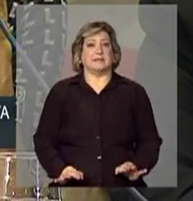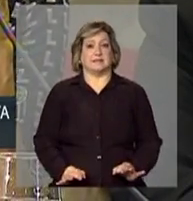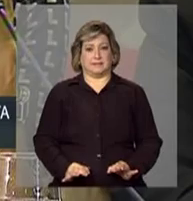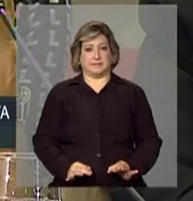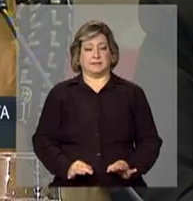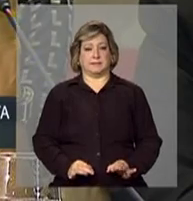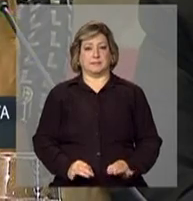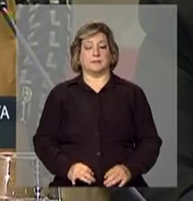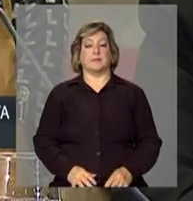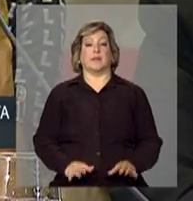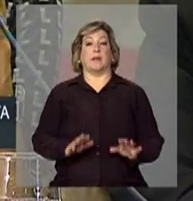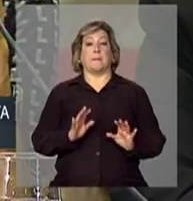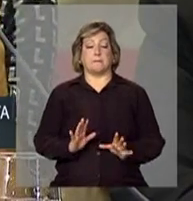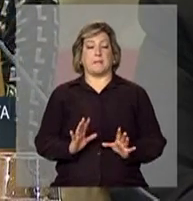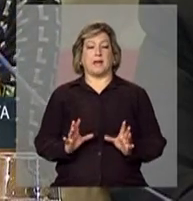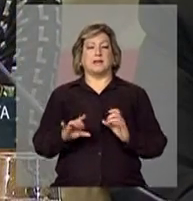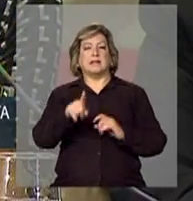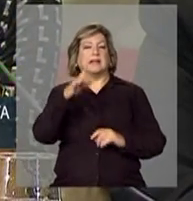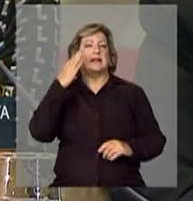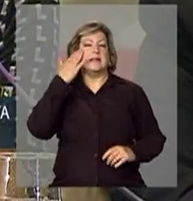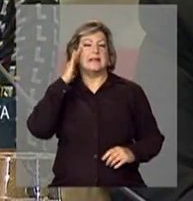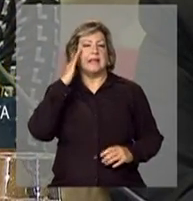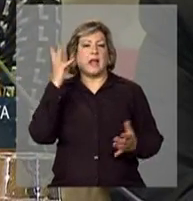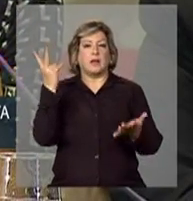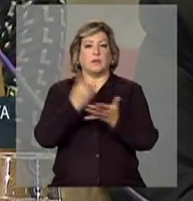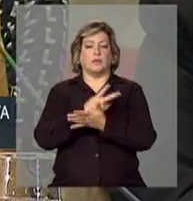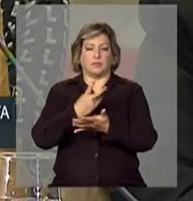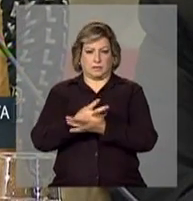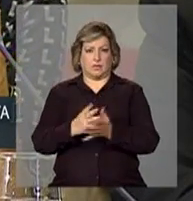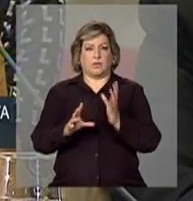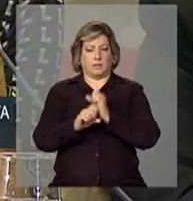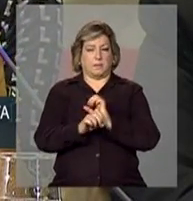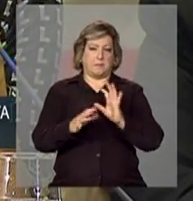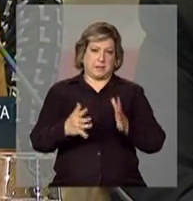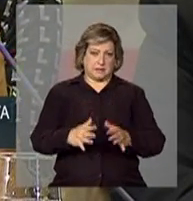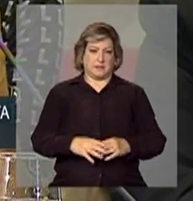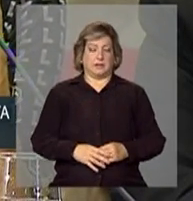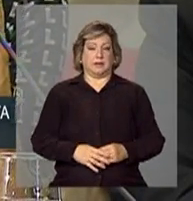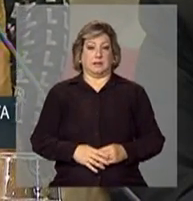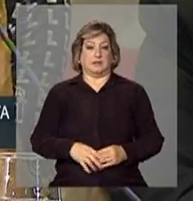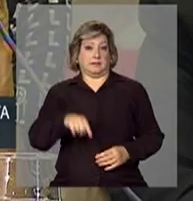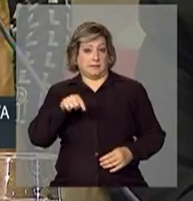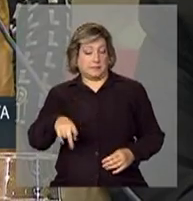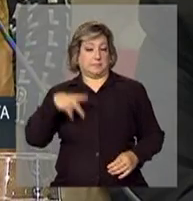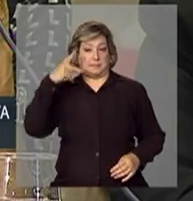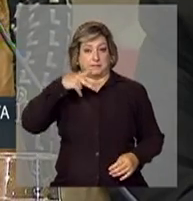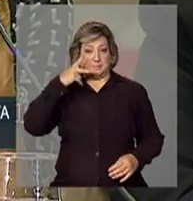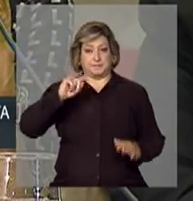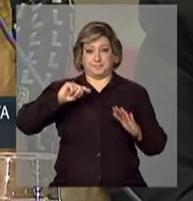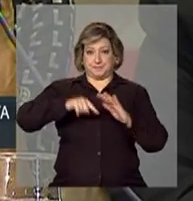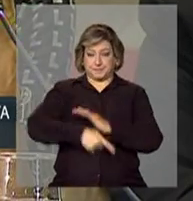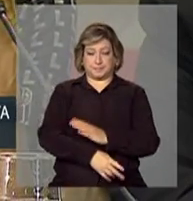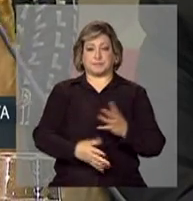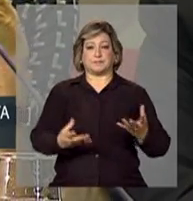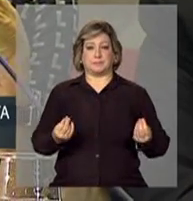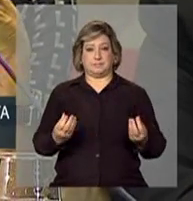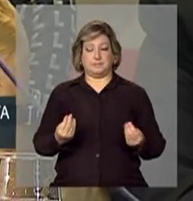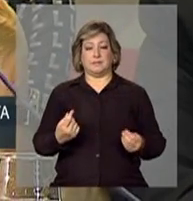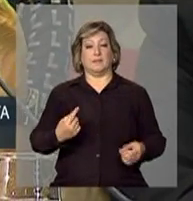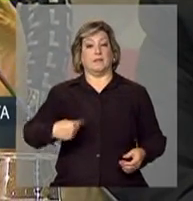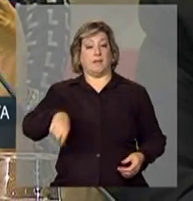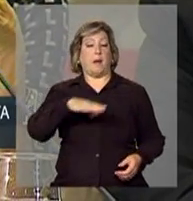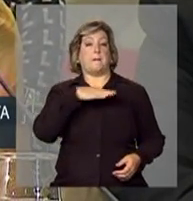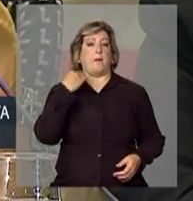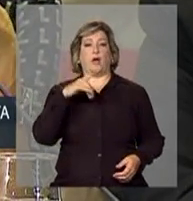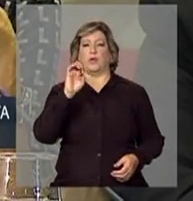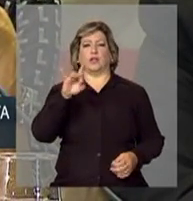da ordem do desastre, não é? E essas políticas se intensificam muito, e essas mortes, que não são só em confronto,